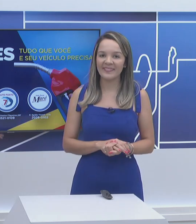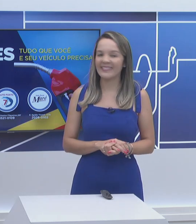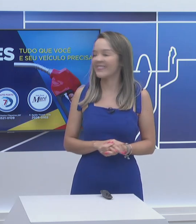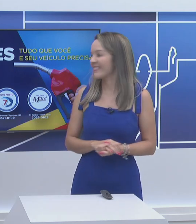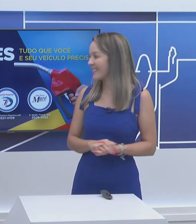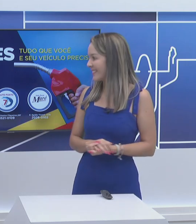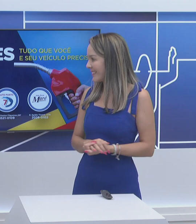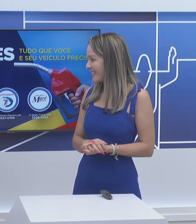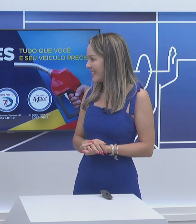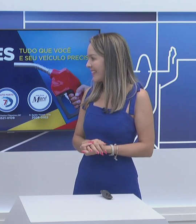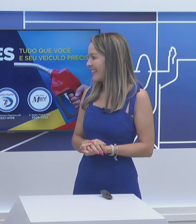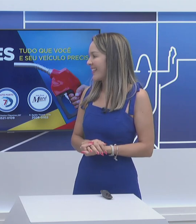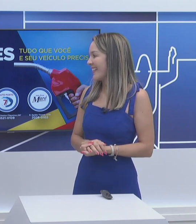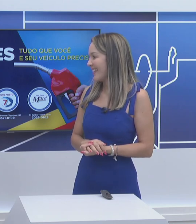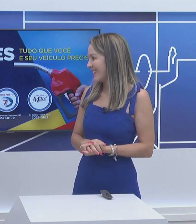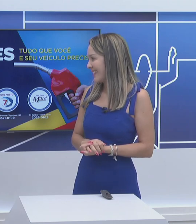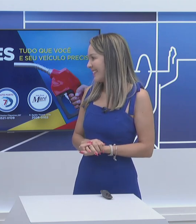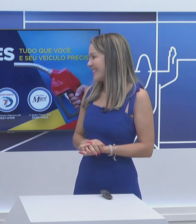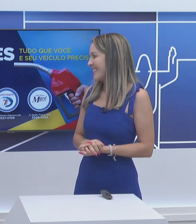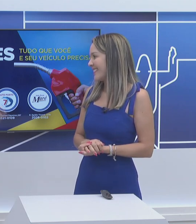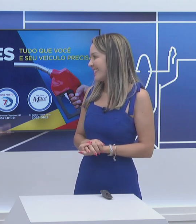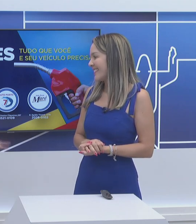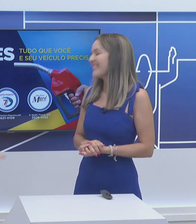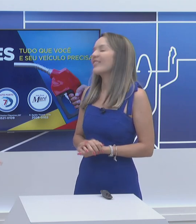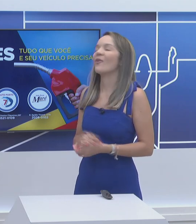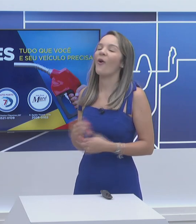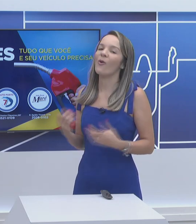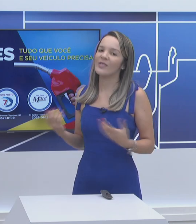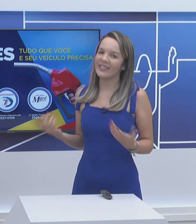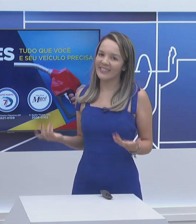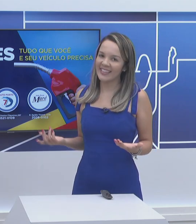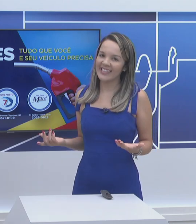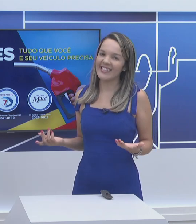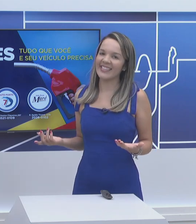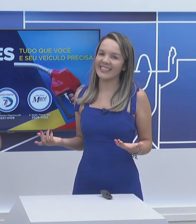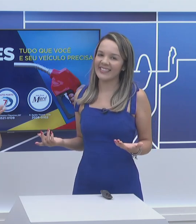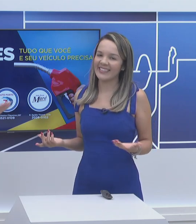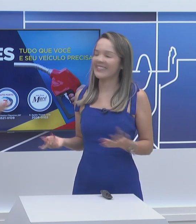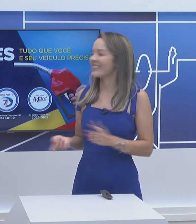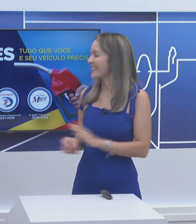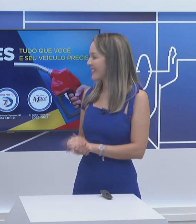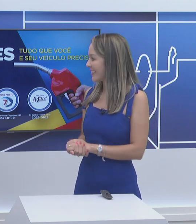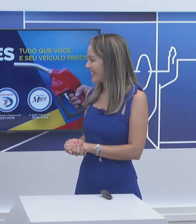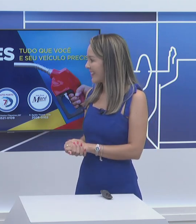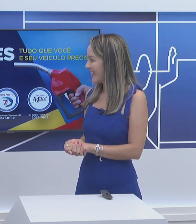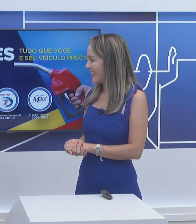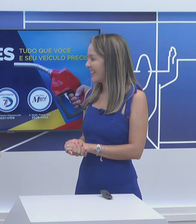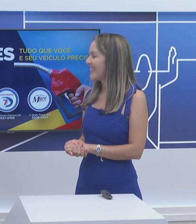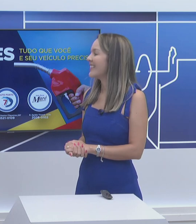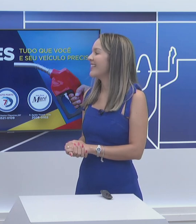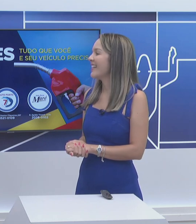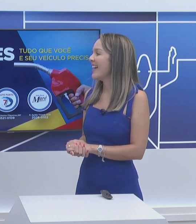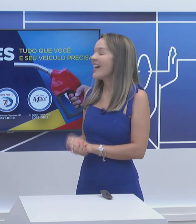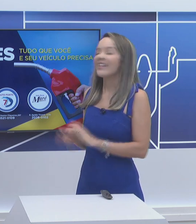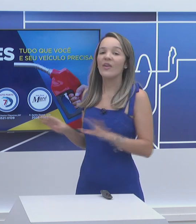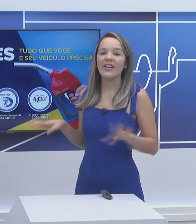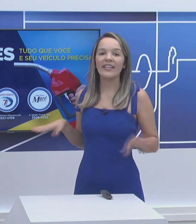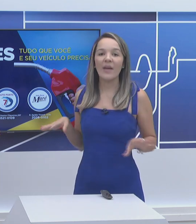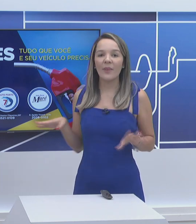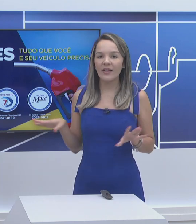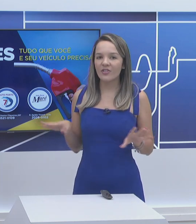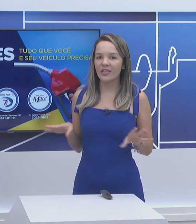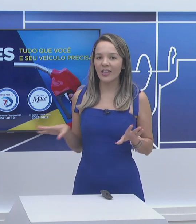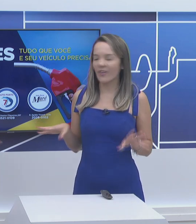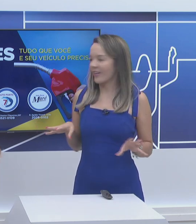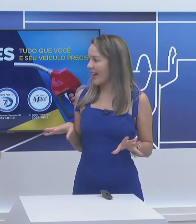ambiente muito bacana também para aquele happy hour. Com certeza. Saindo daqui, Mari, você já pode passar lá na conveniência. Não, entendeu? E aqui